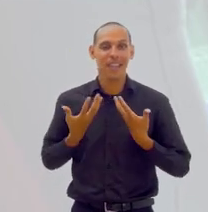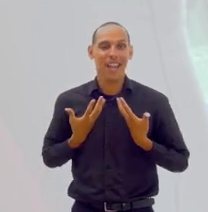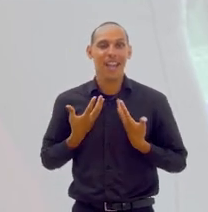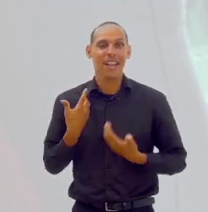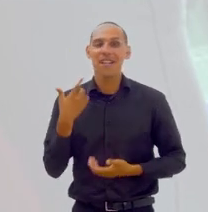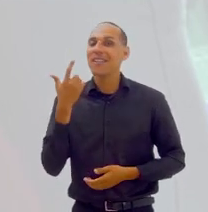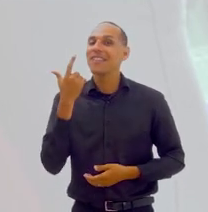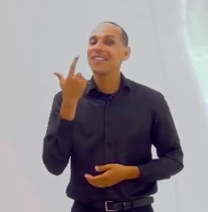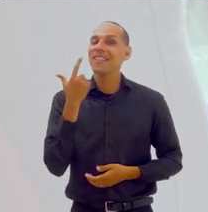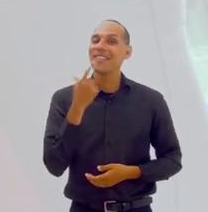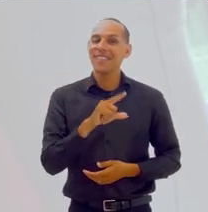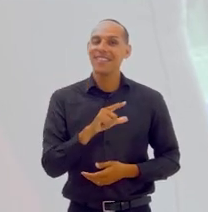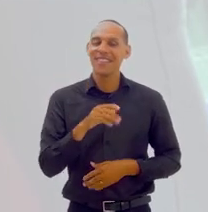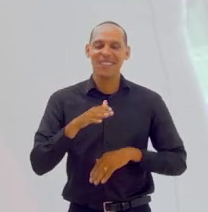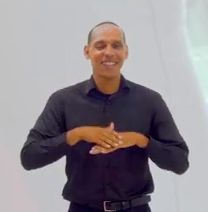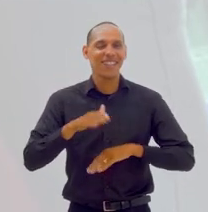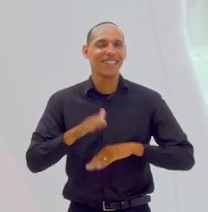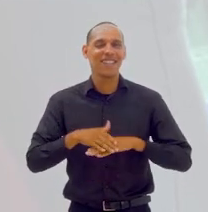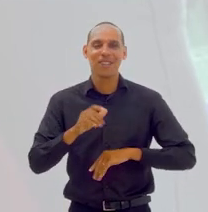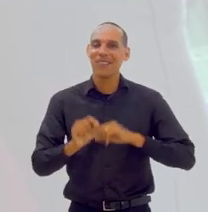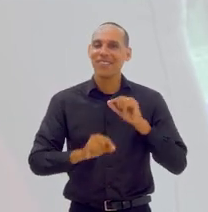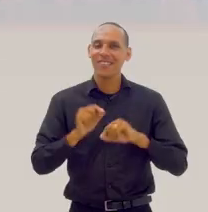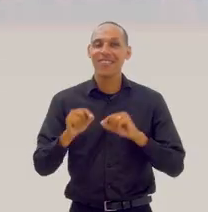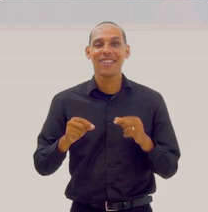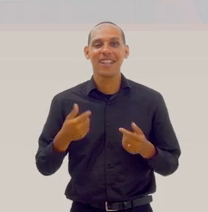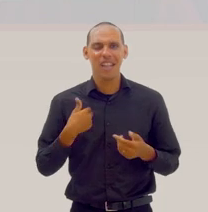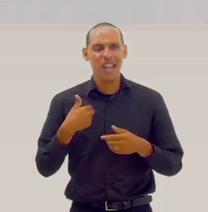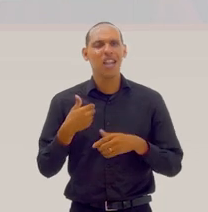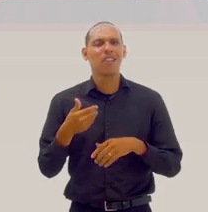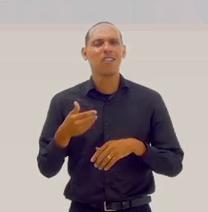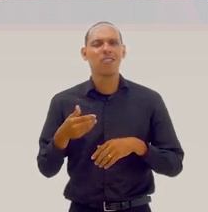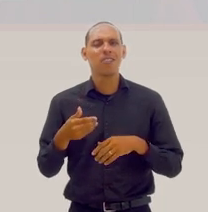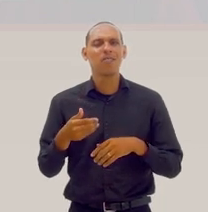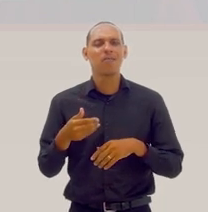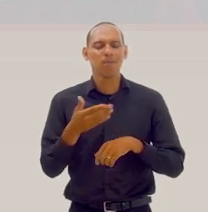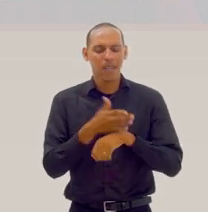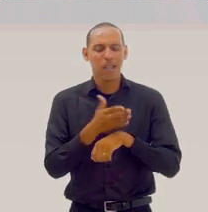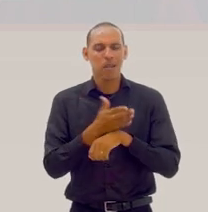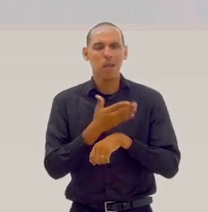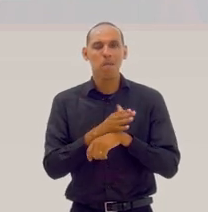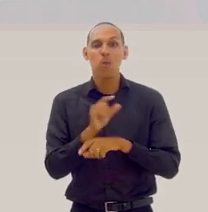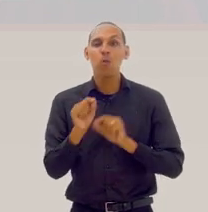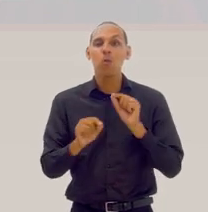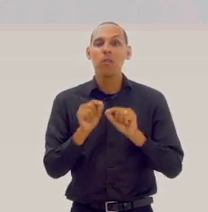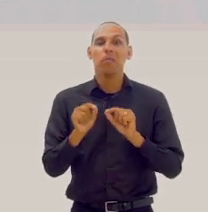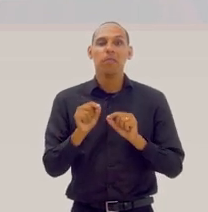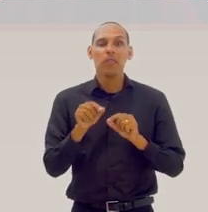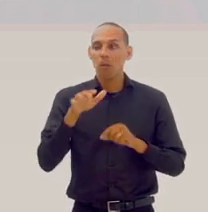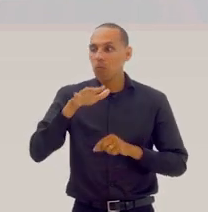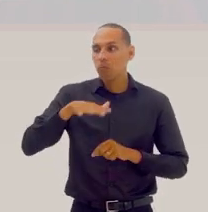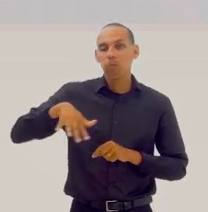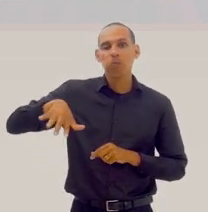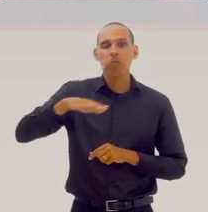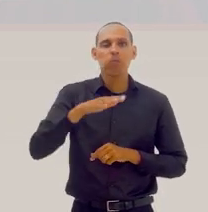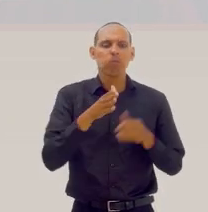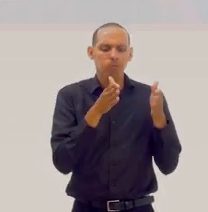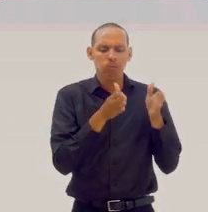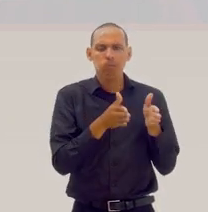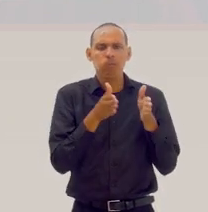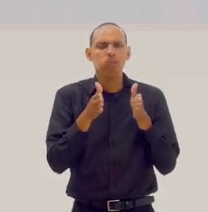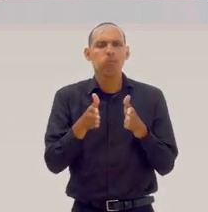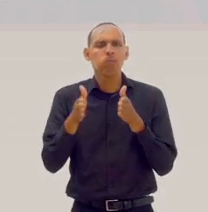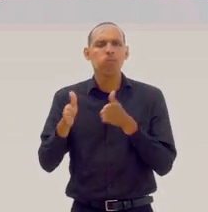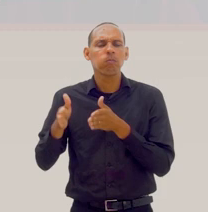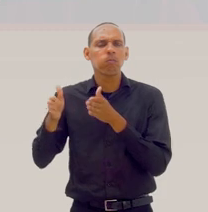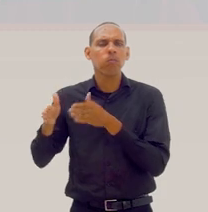eu aferir, e pude fazê-lo enquanto estava ensaiando, a disciplina que reinava